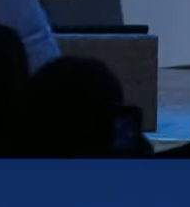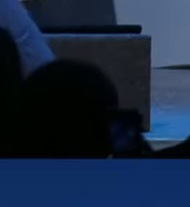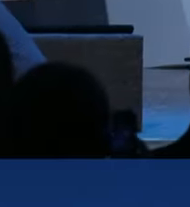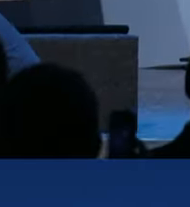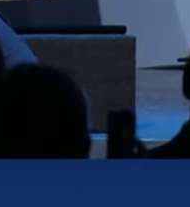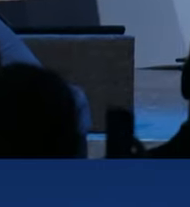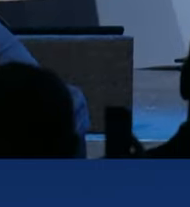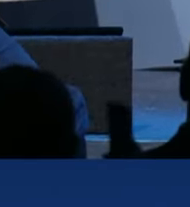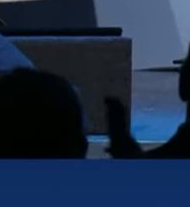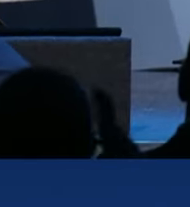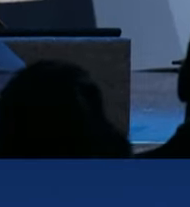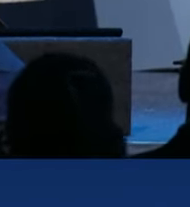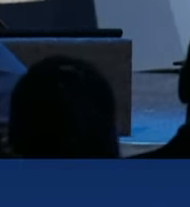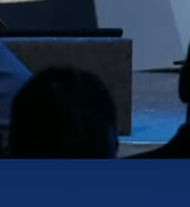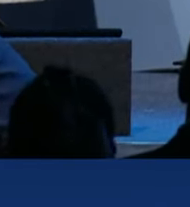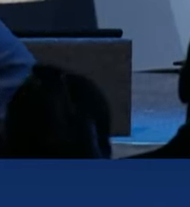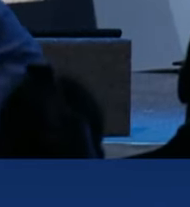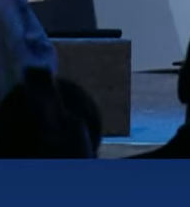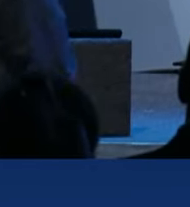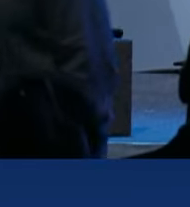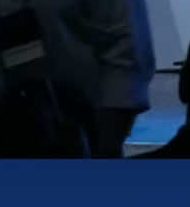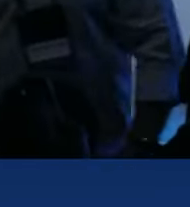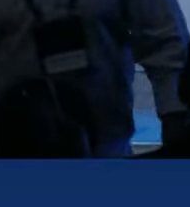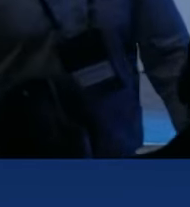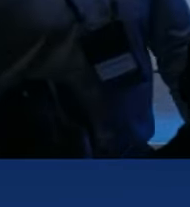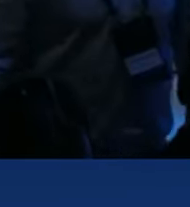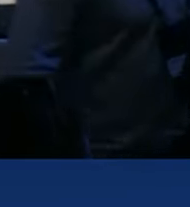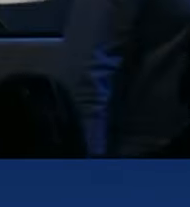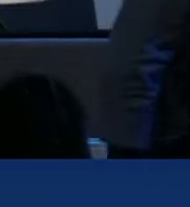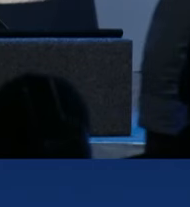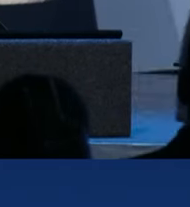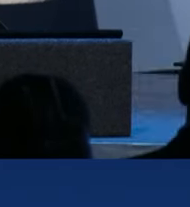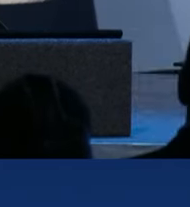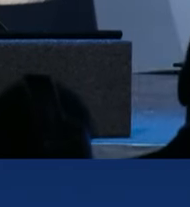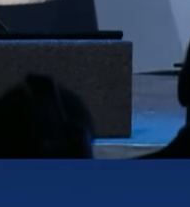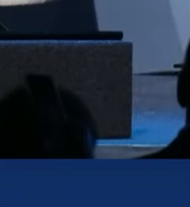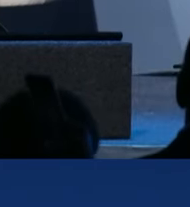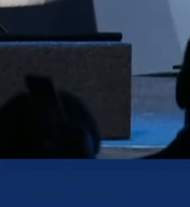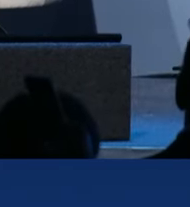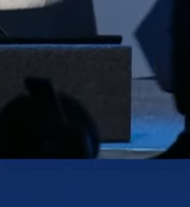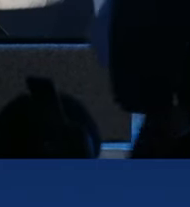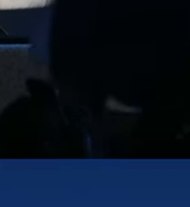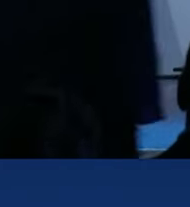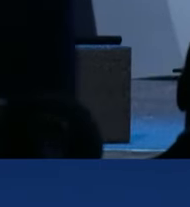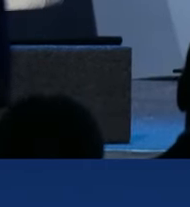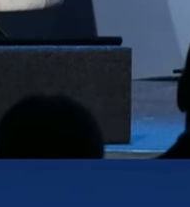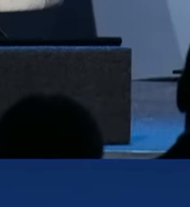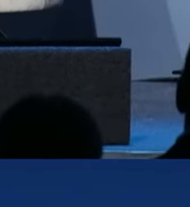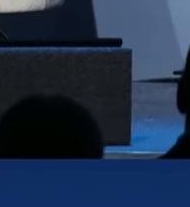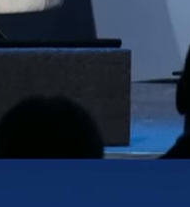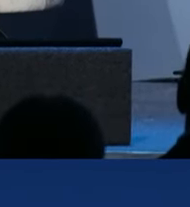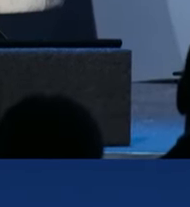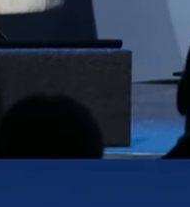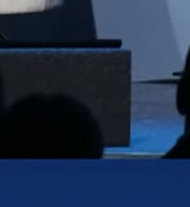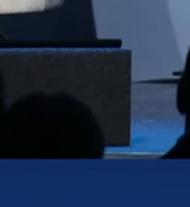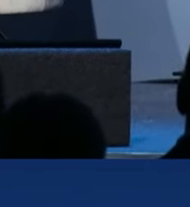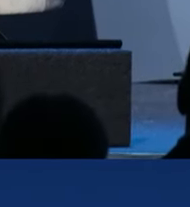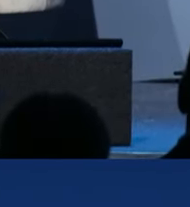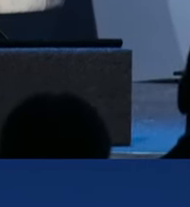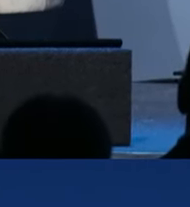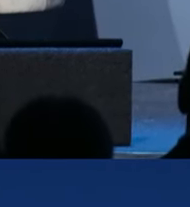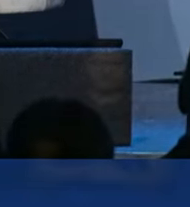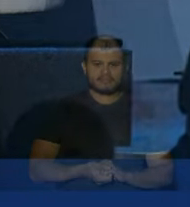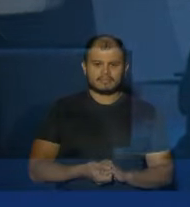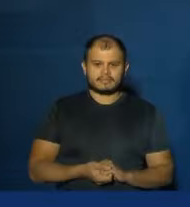quero primeiro agradecer a presença do ministro aqui. Sei que não é trivial tê-lo em ambientes como esse, então,